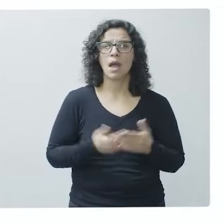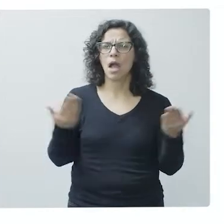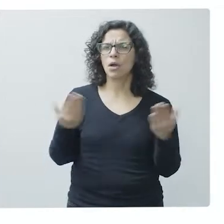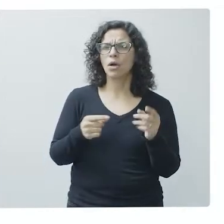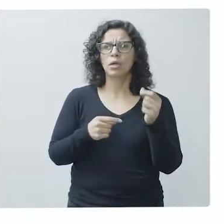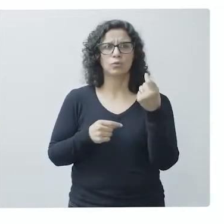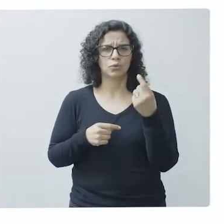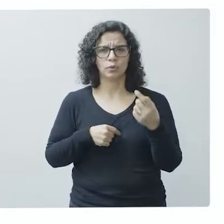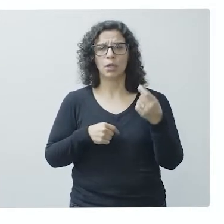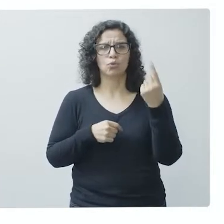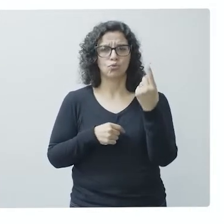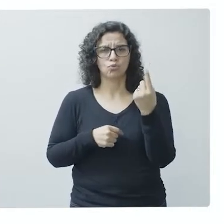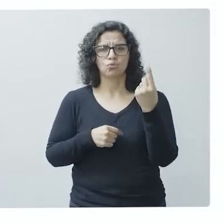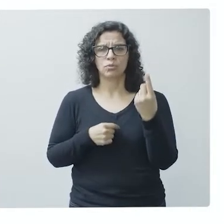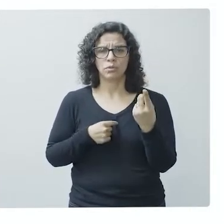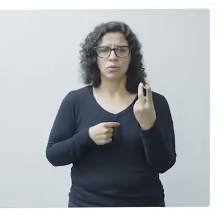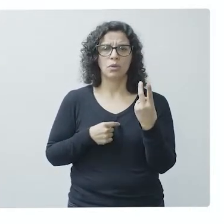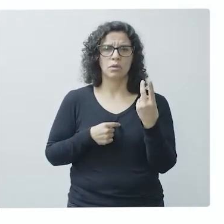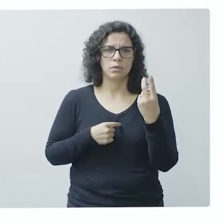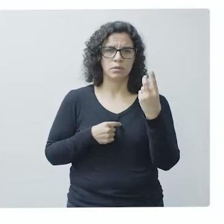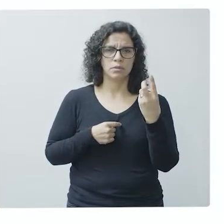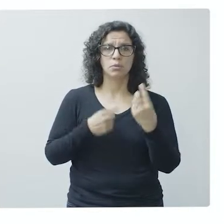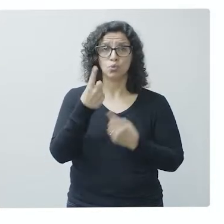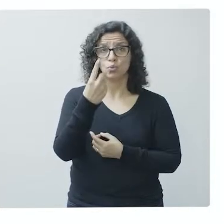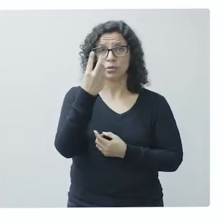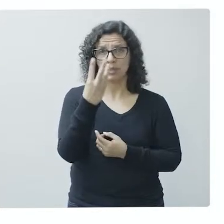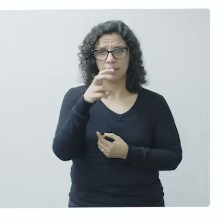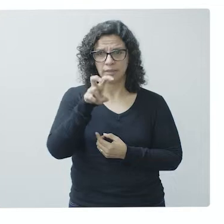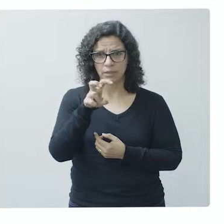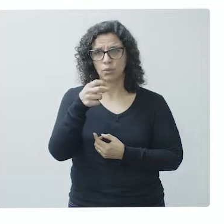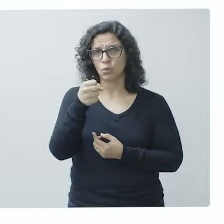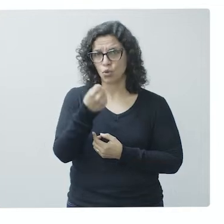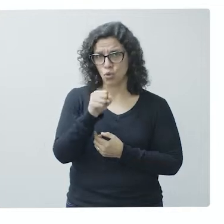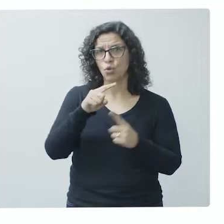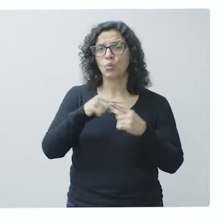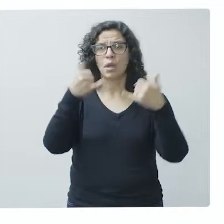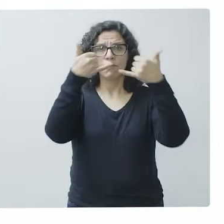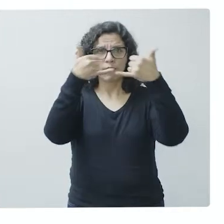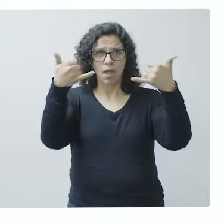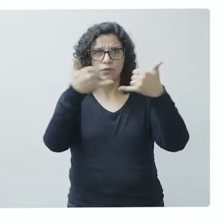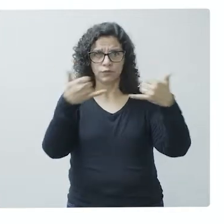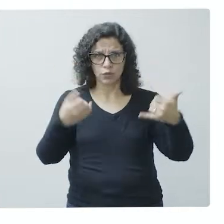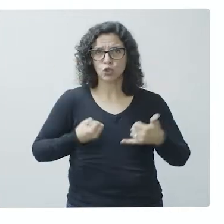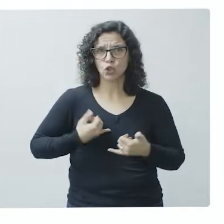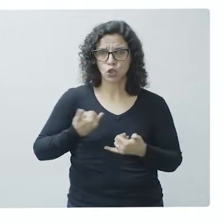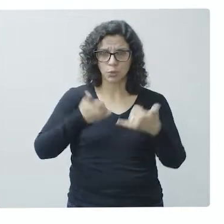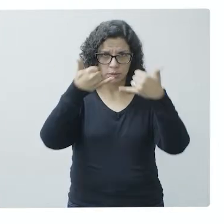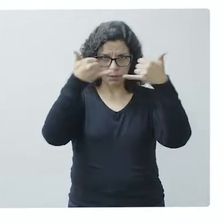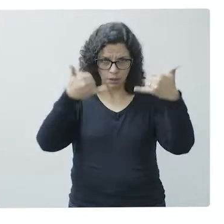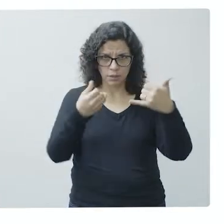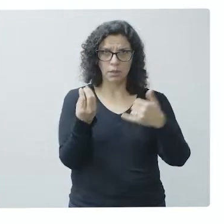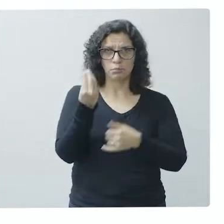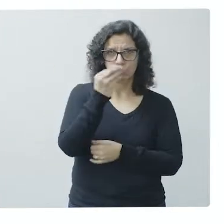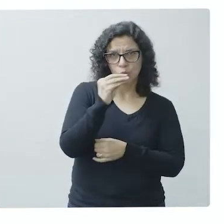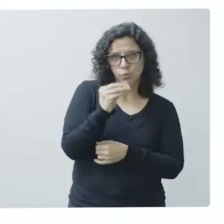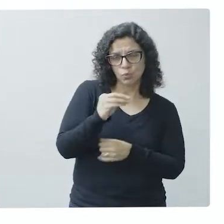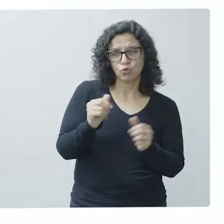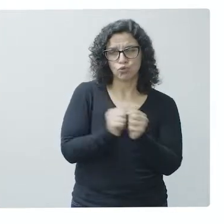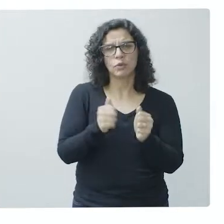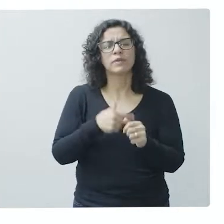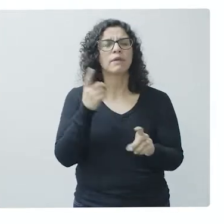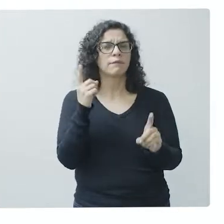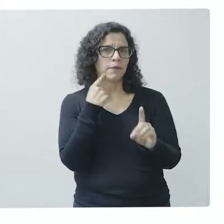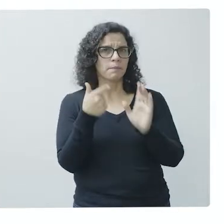Aqui eu coloquei os números para vocês: 1, 3, 5 e 8, que são os números do verso, tá? Dos versos